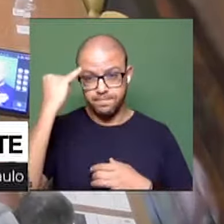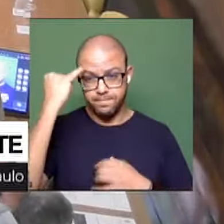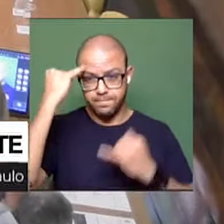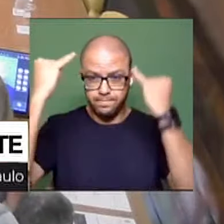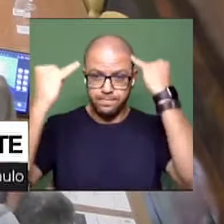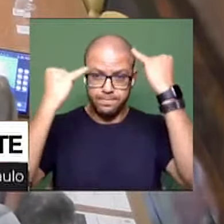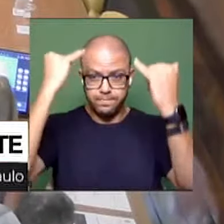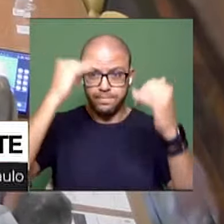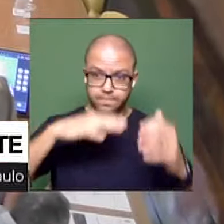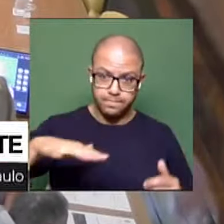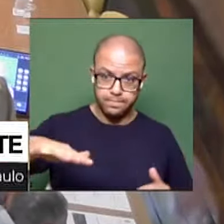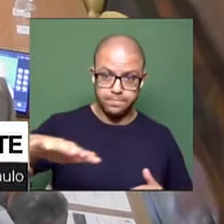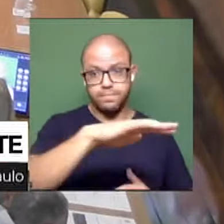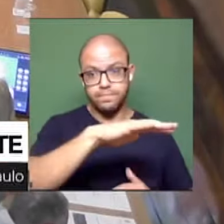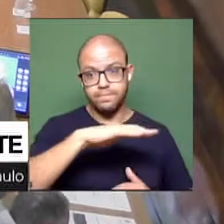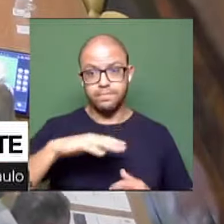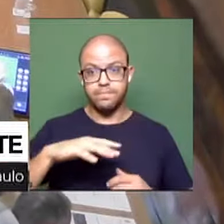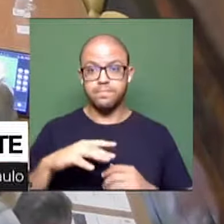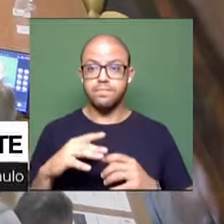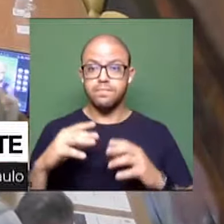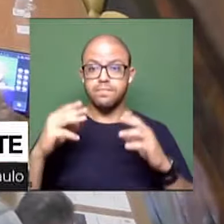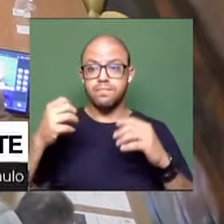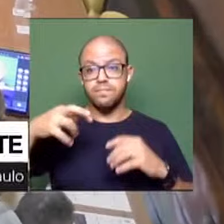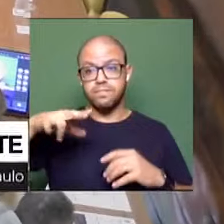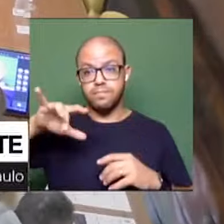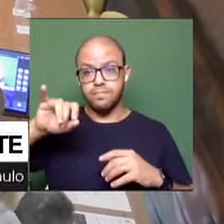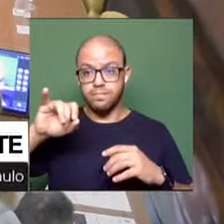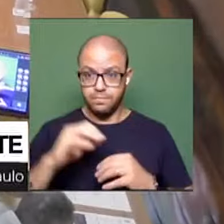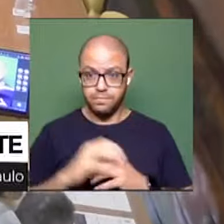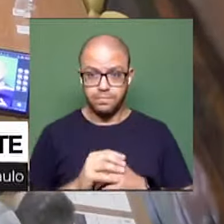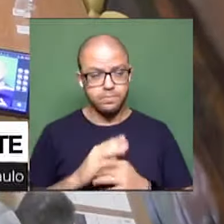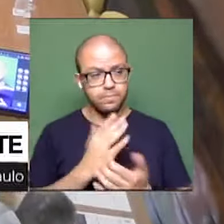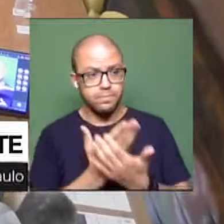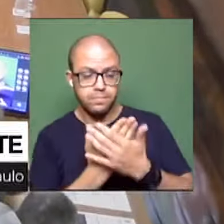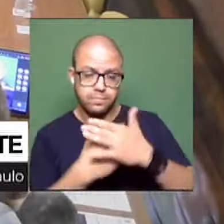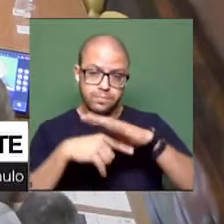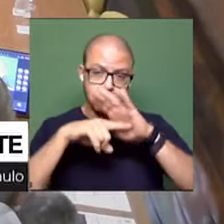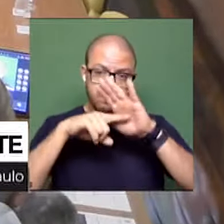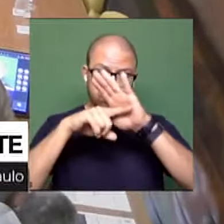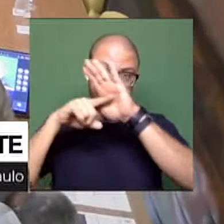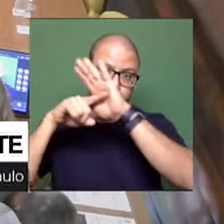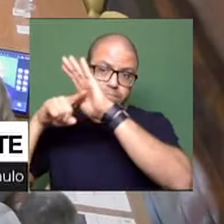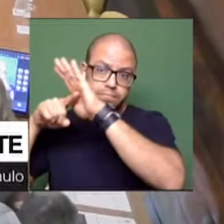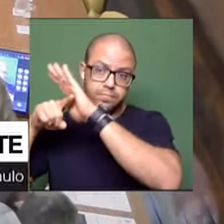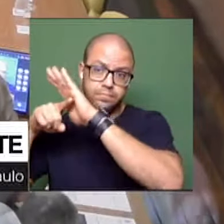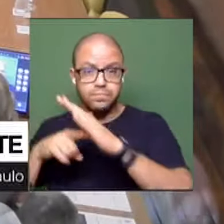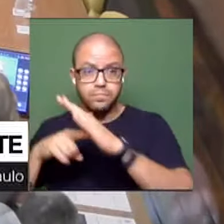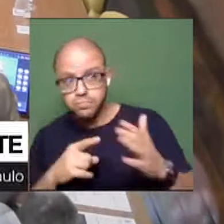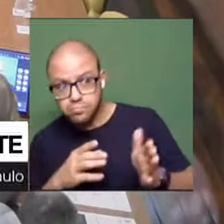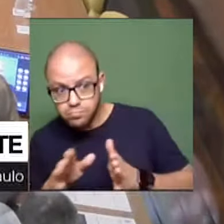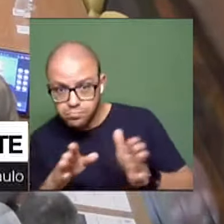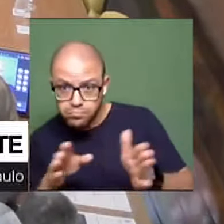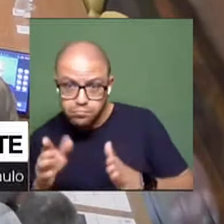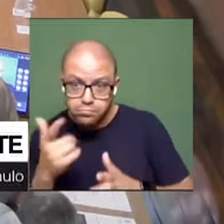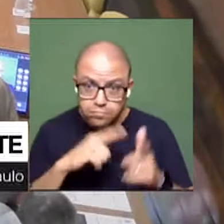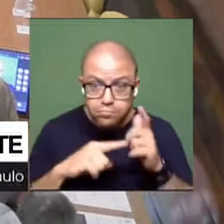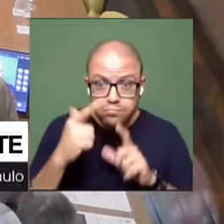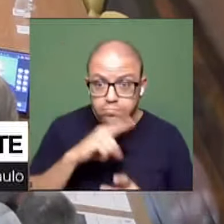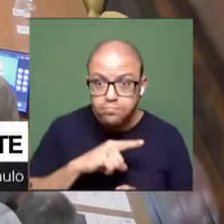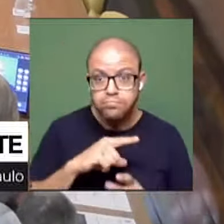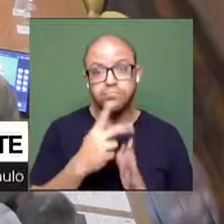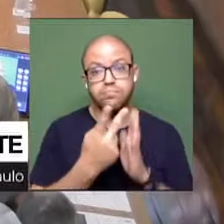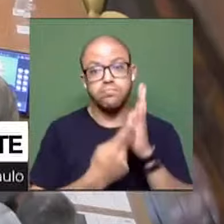Mercado Municipal que dispõe de estudo uma série de estudos paraa viabilidade eh de um plano